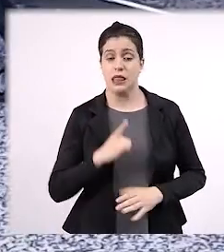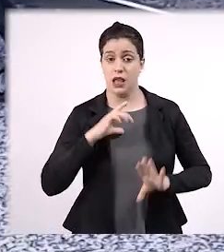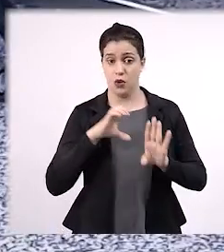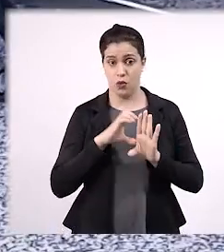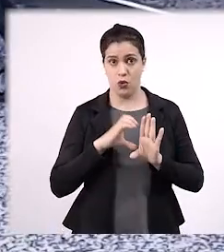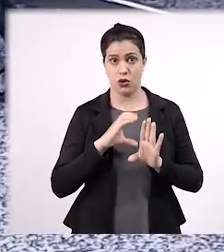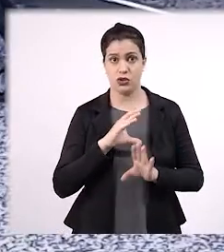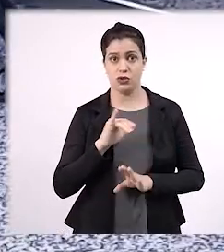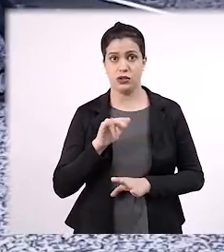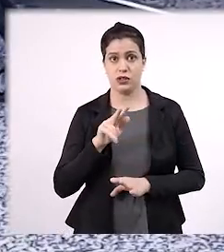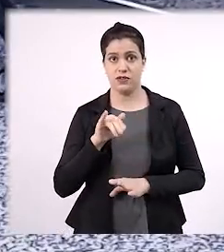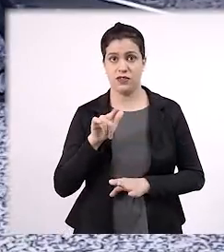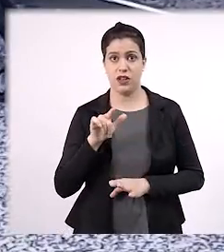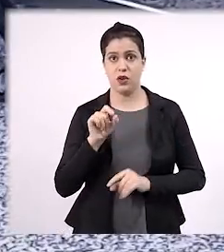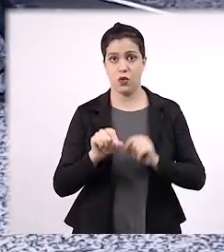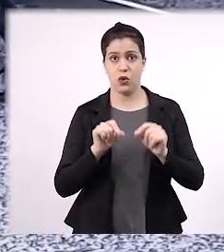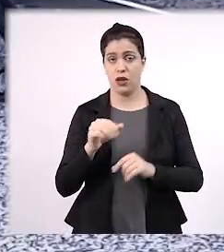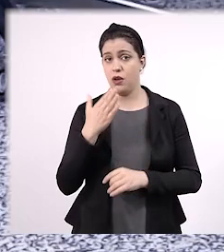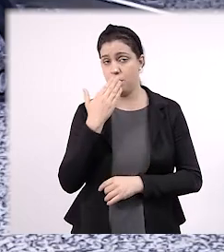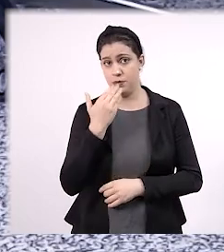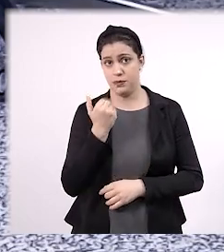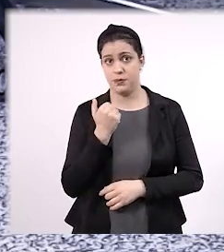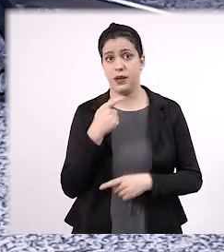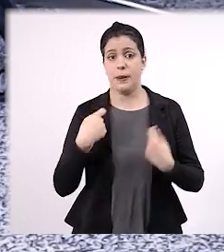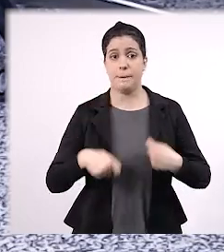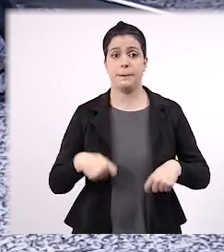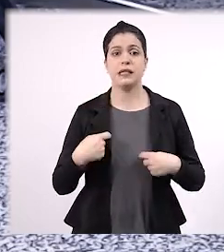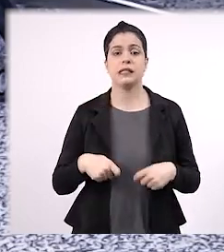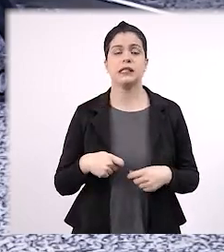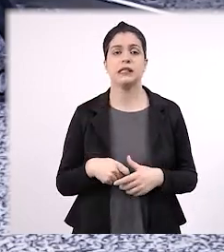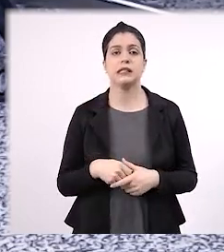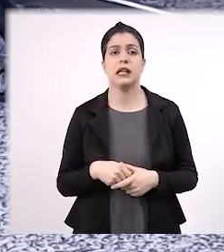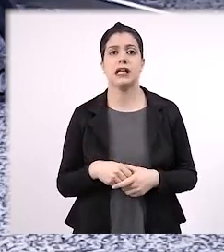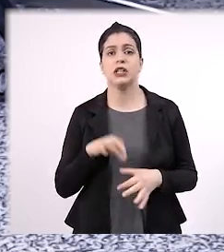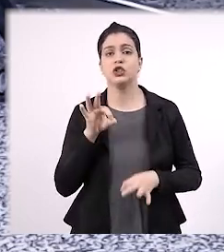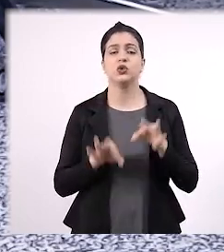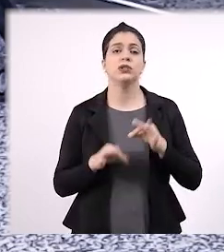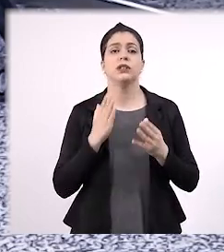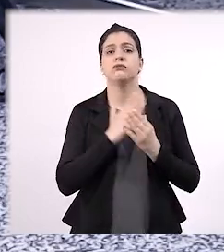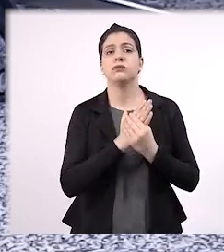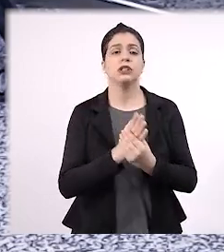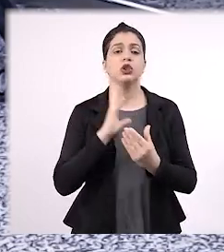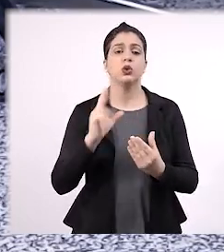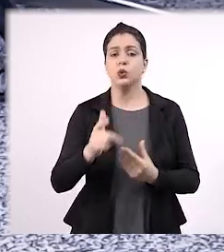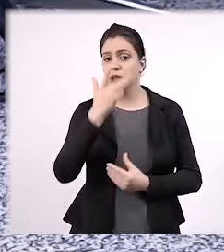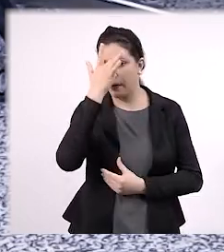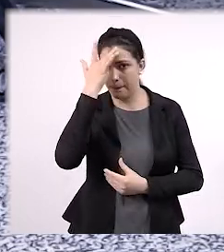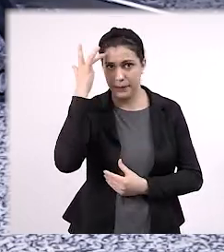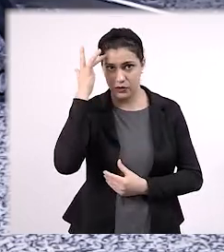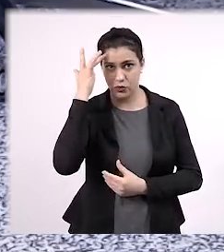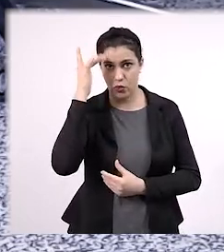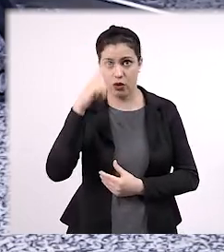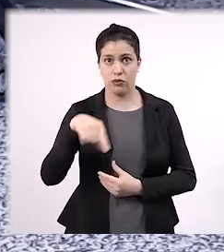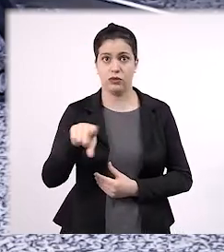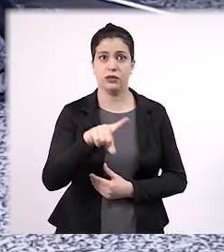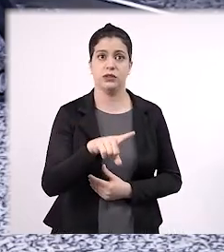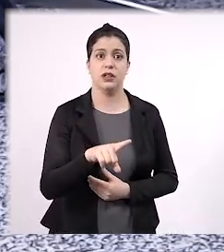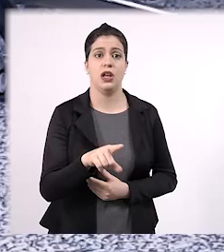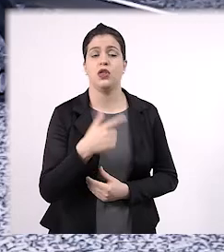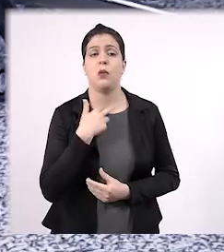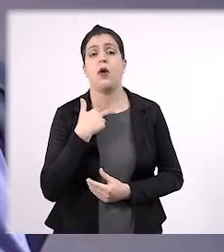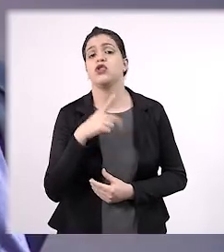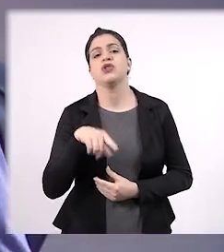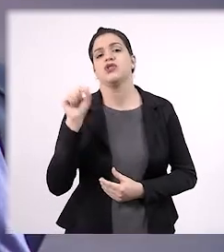do Código Civil, se eu for ajuizar uma ação de alimentos, eu preciso ajuizar contra todas as pessoas naquela condição. Eu não